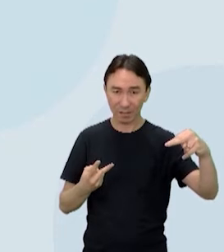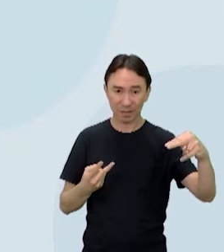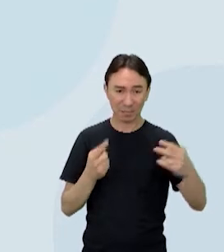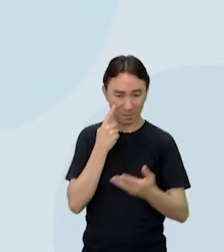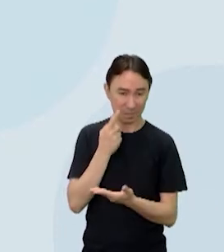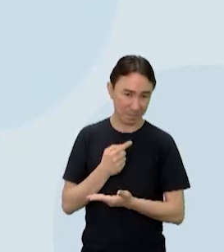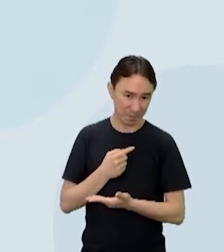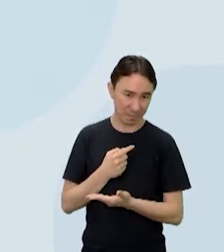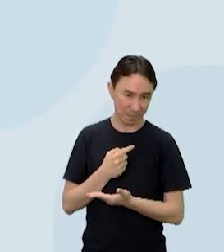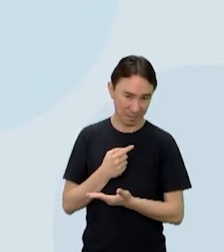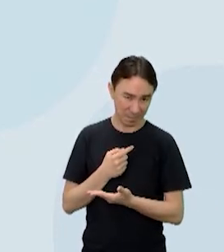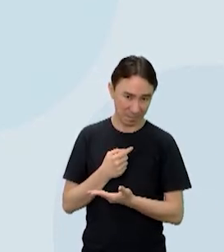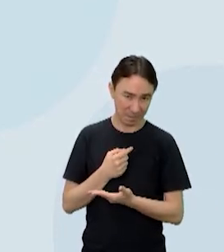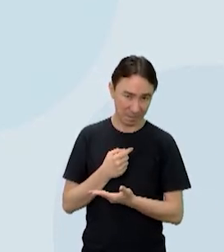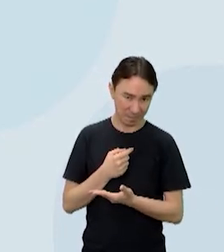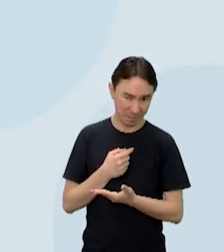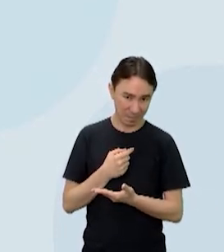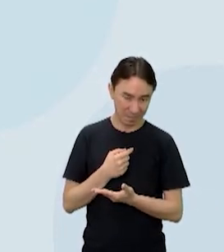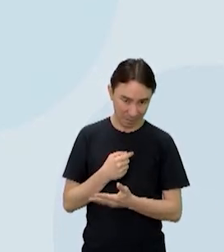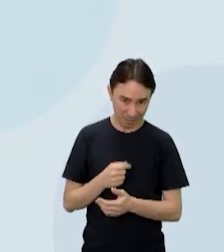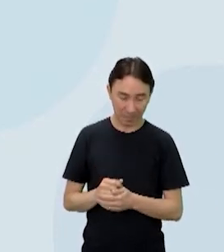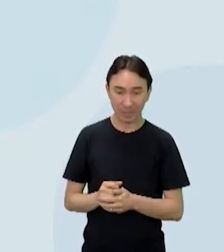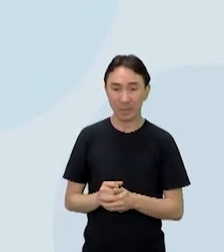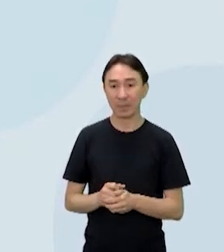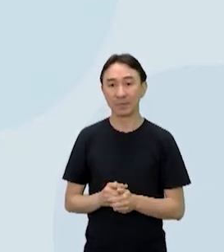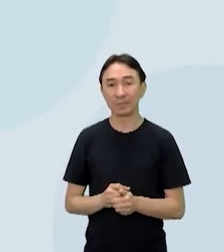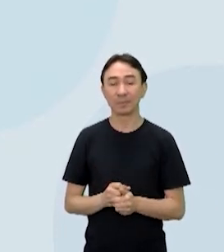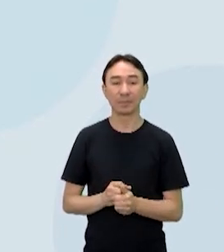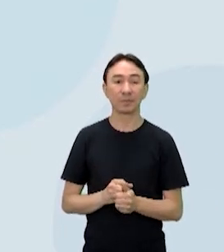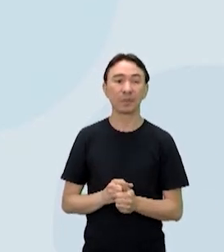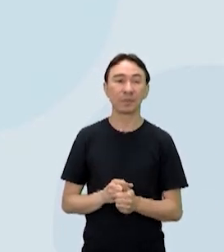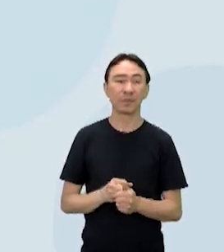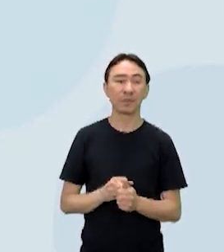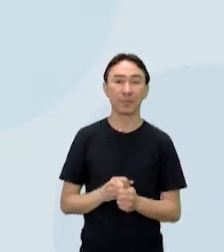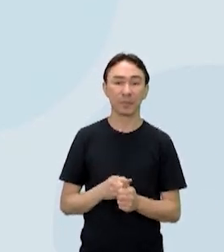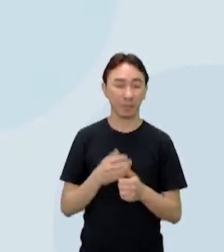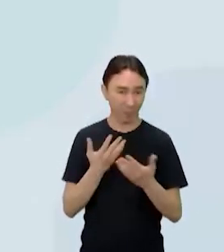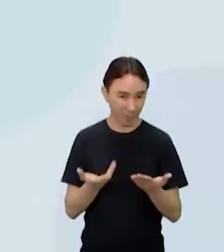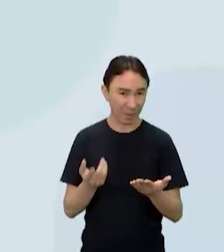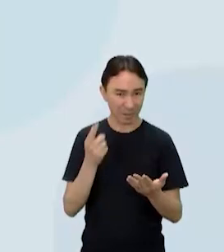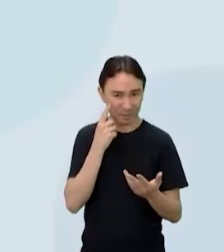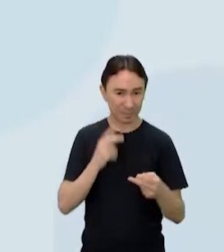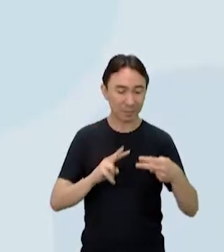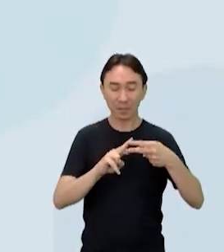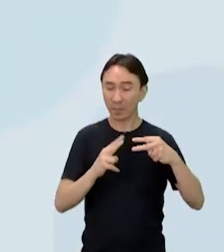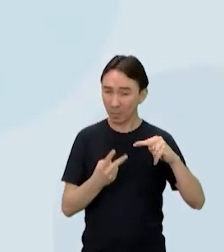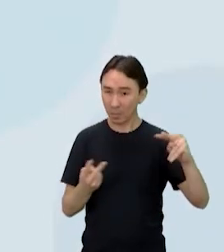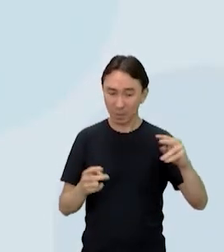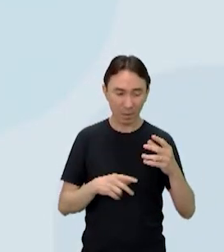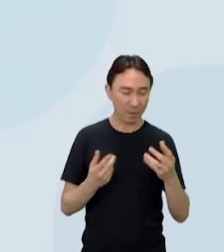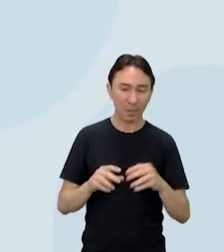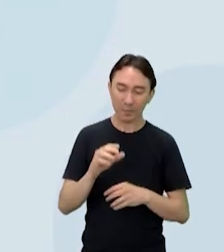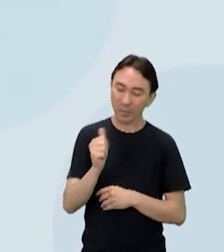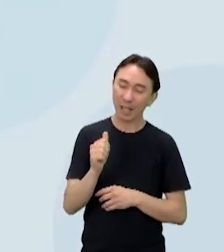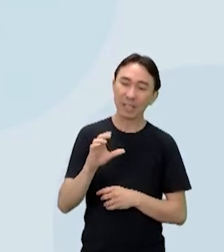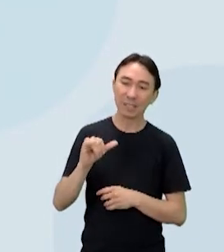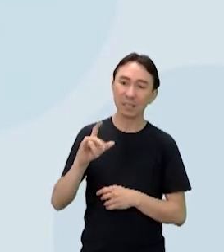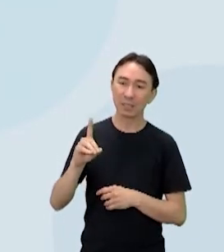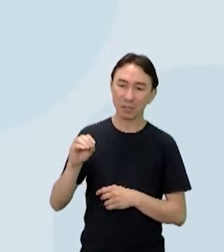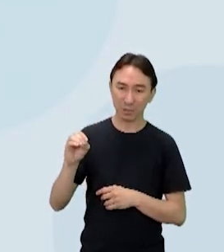composto, por ácidos nucleicos. E então, esses coacervados também poderiam